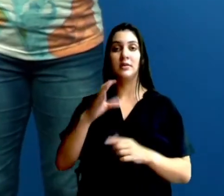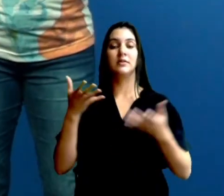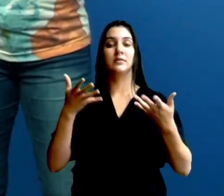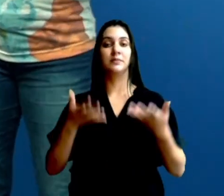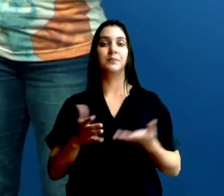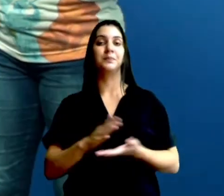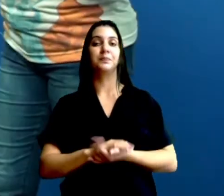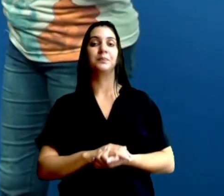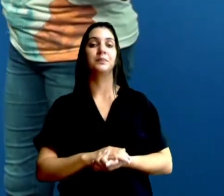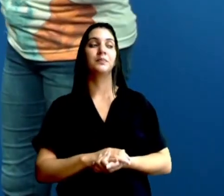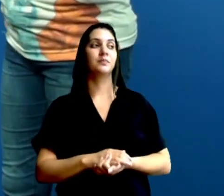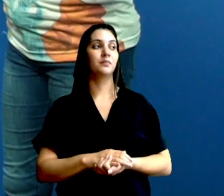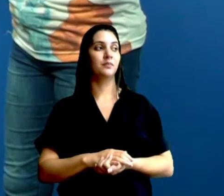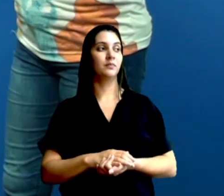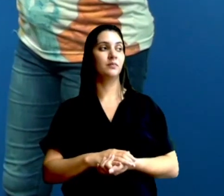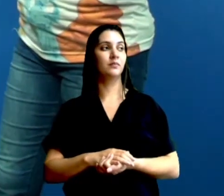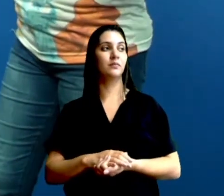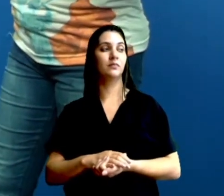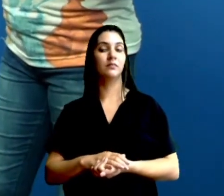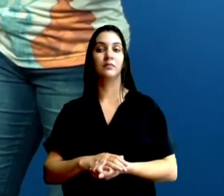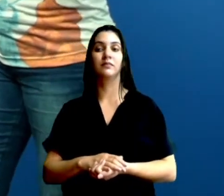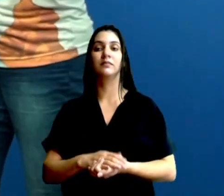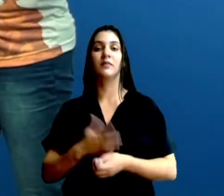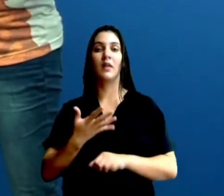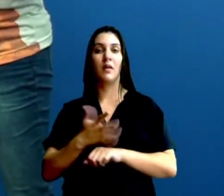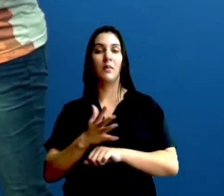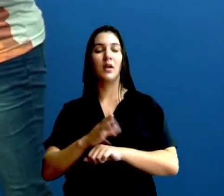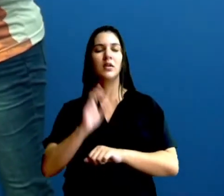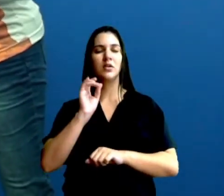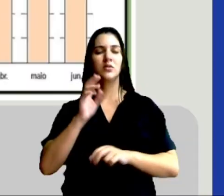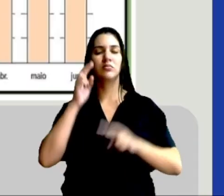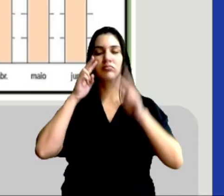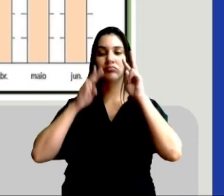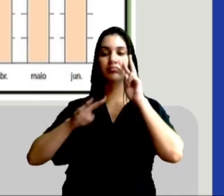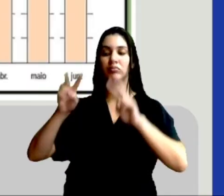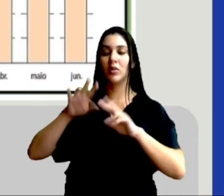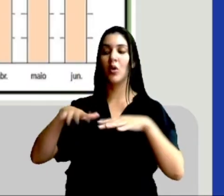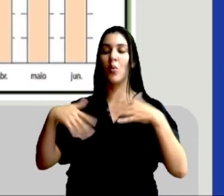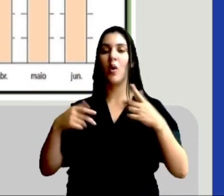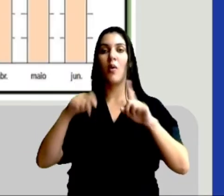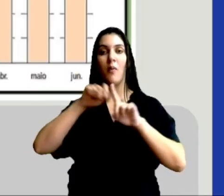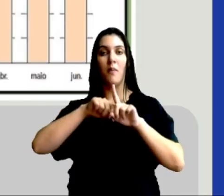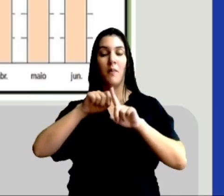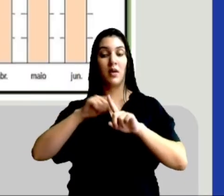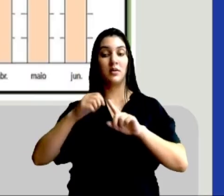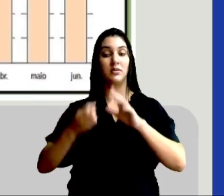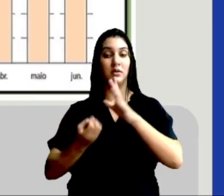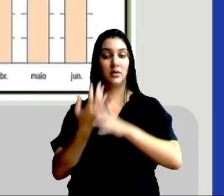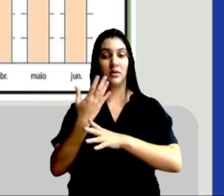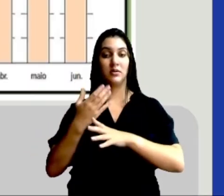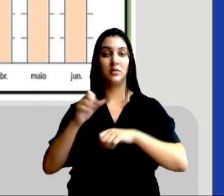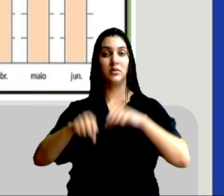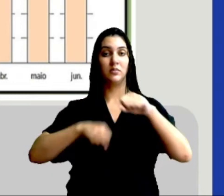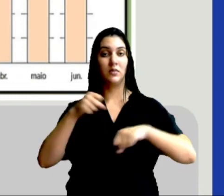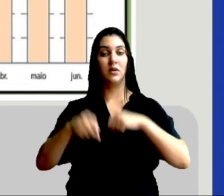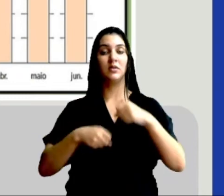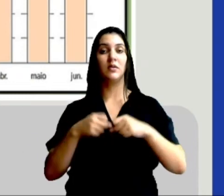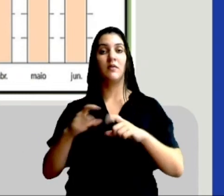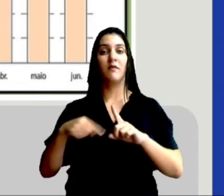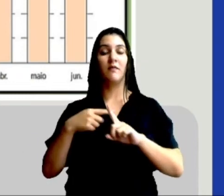então. Rapidinho. Ó. Esse aqui é prático, é só analisar. Em que mês a produção de bicicletas